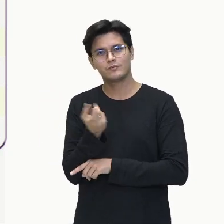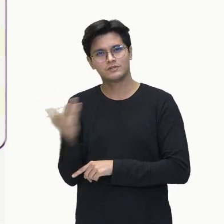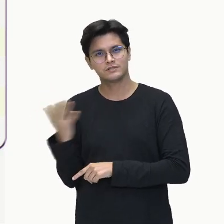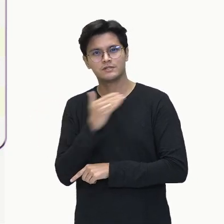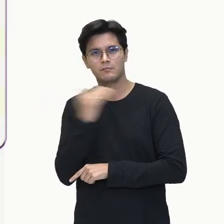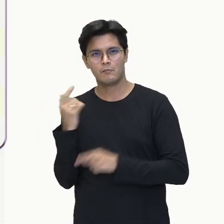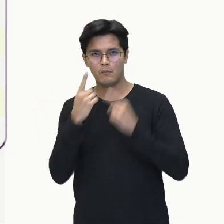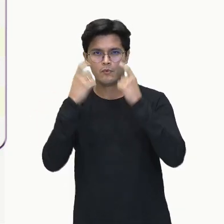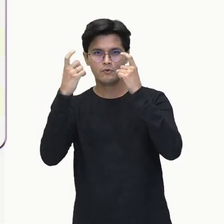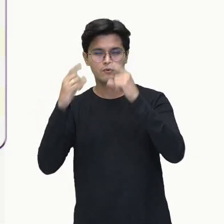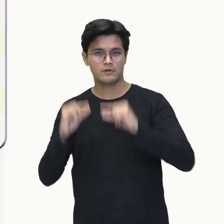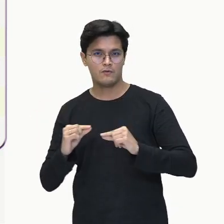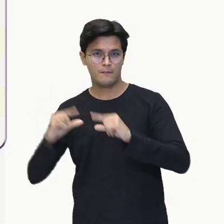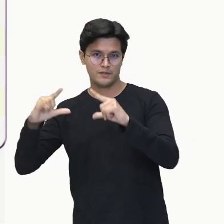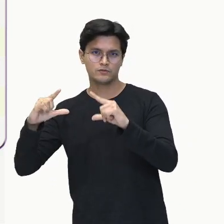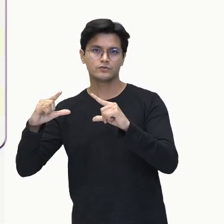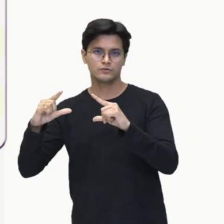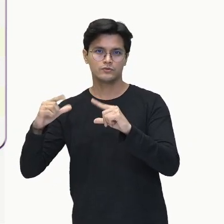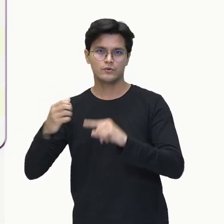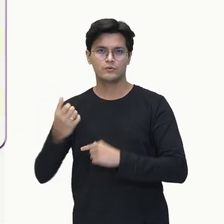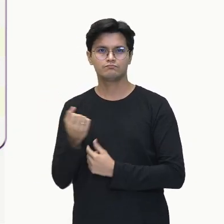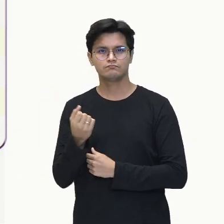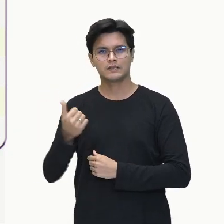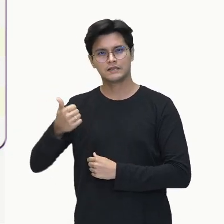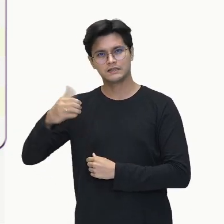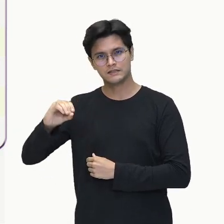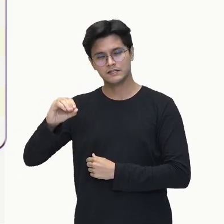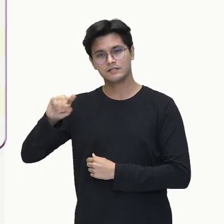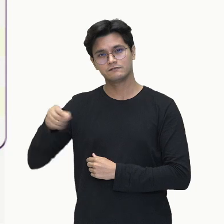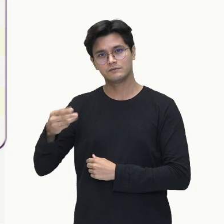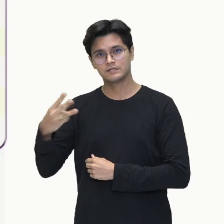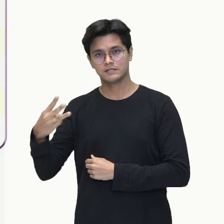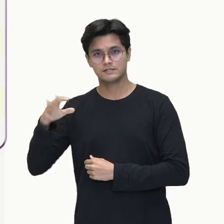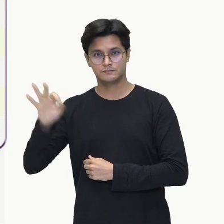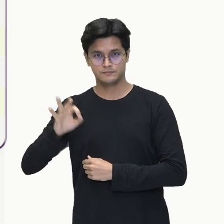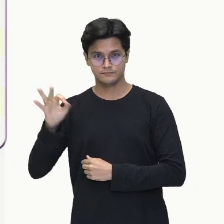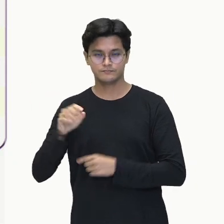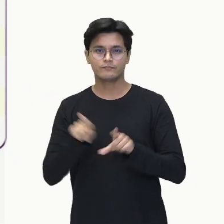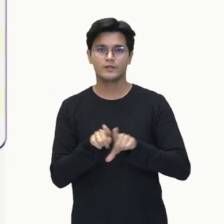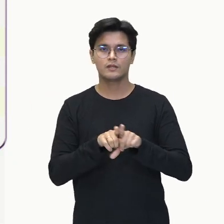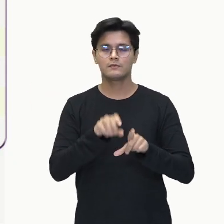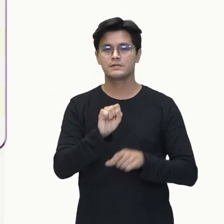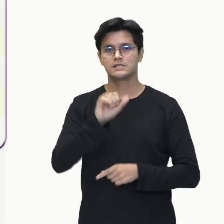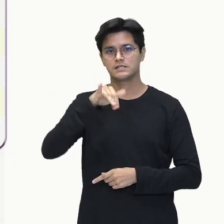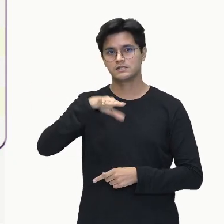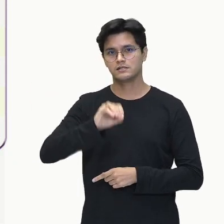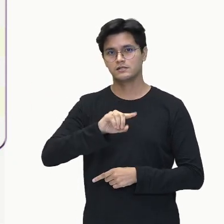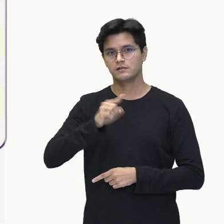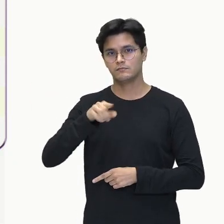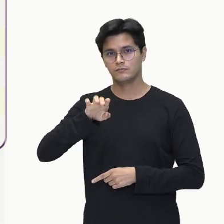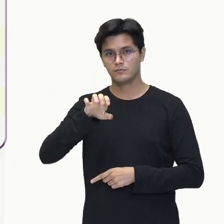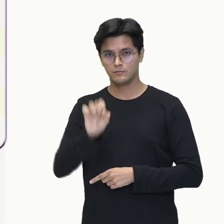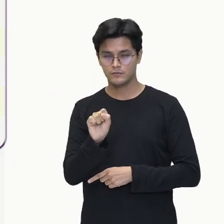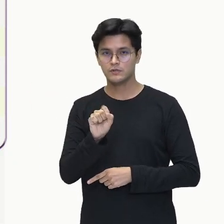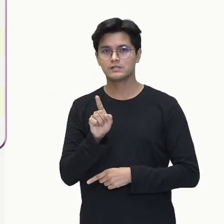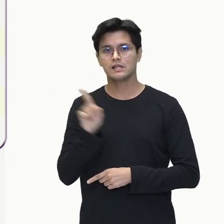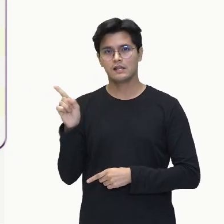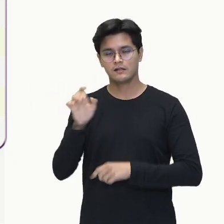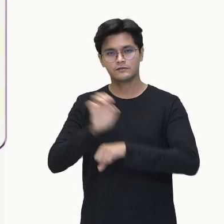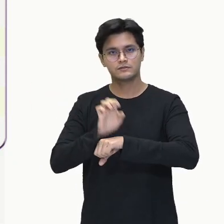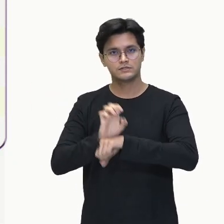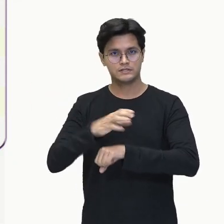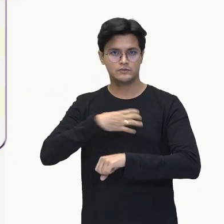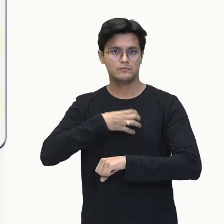representou acréscimo de 10,3%. Simões Filho, na Bahia, marcar aqui Sorriso, Simões Filho, na